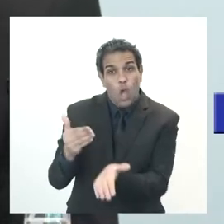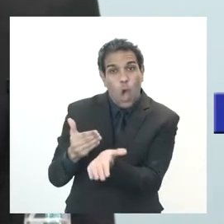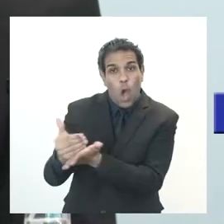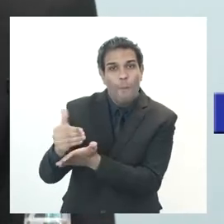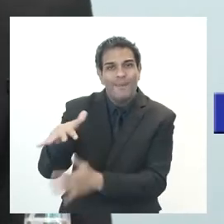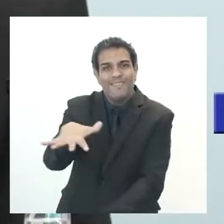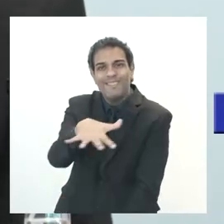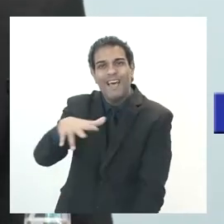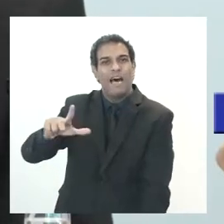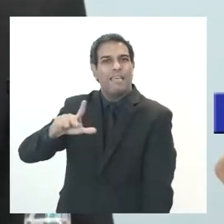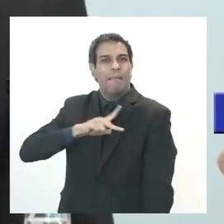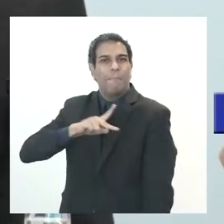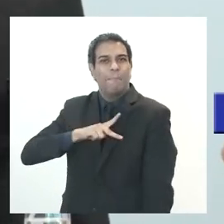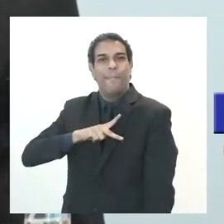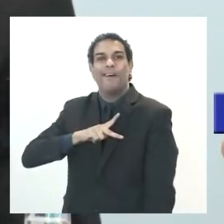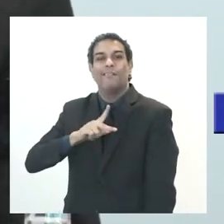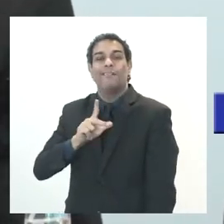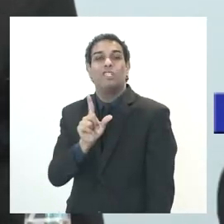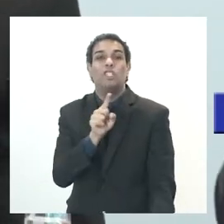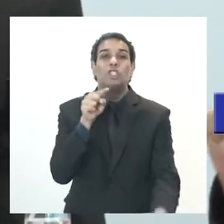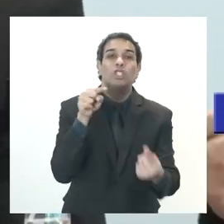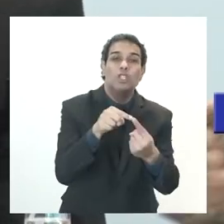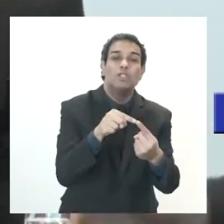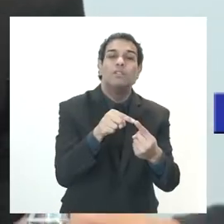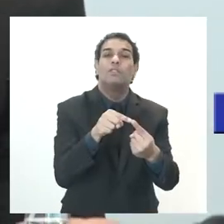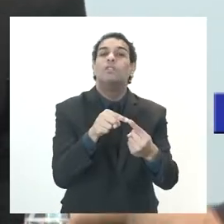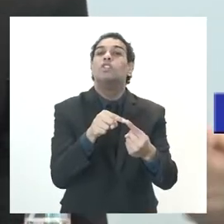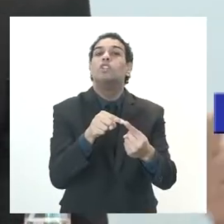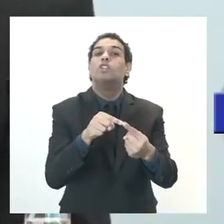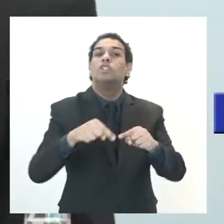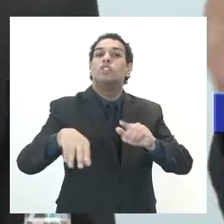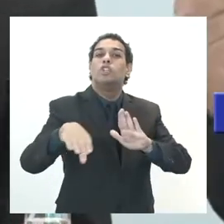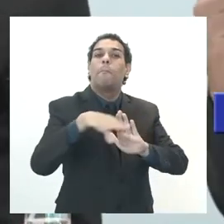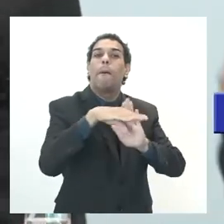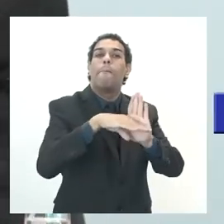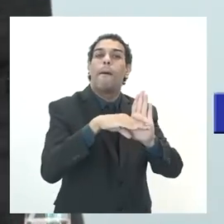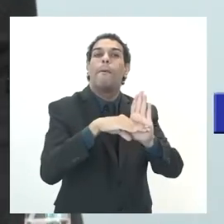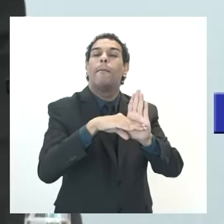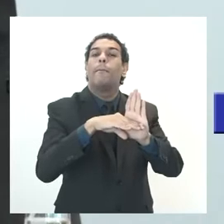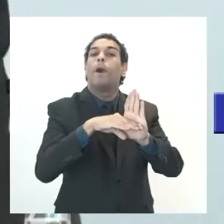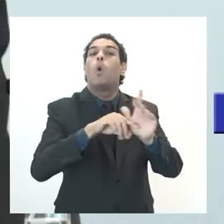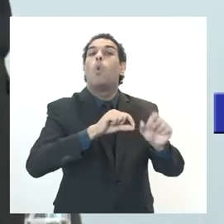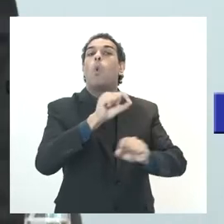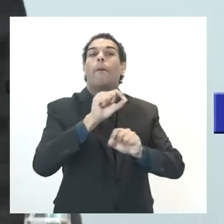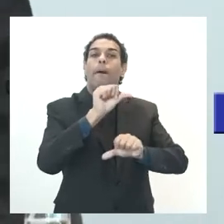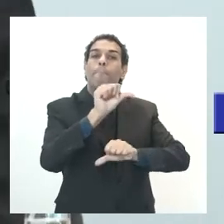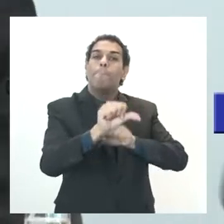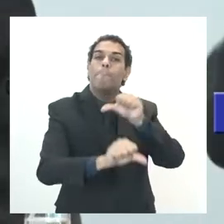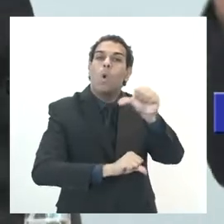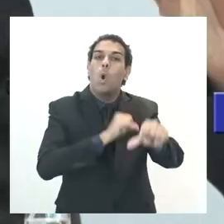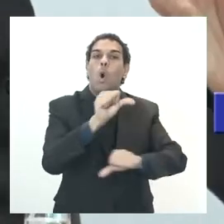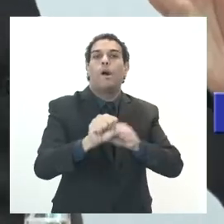privada para encaminhar o programa de desestatização E aí um belo dia